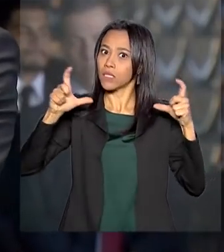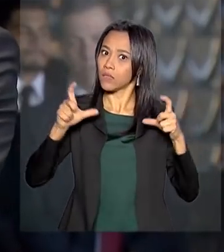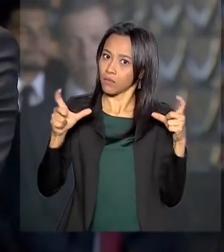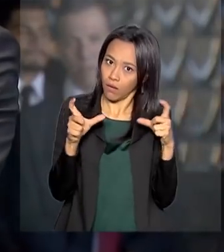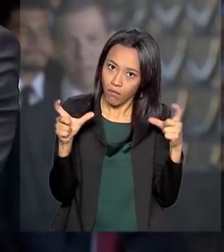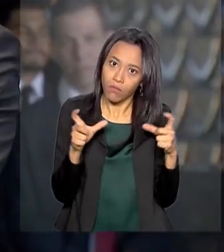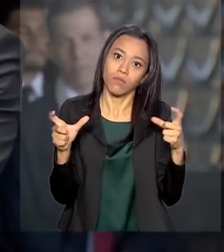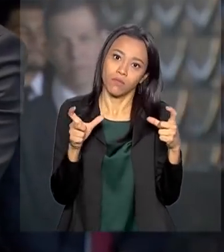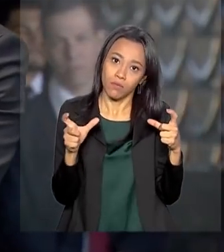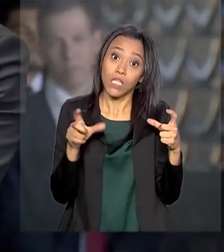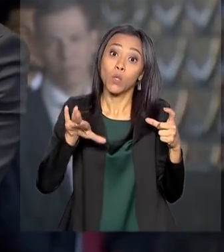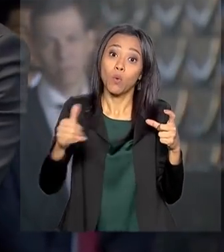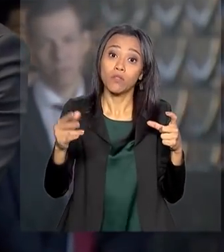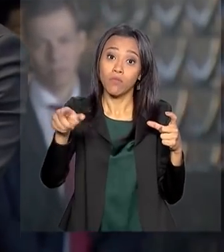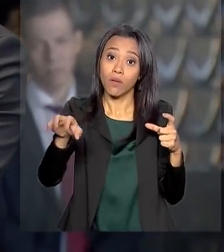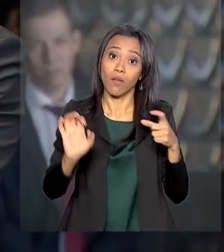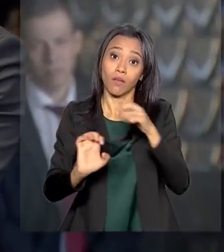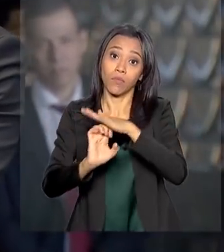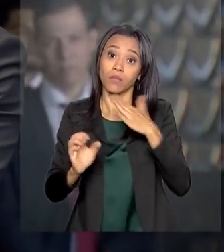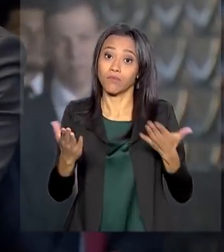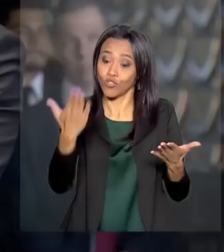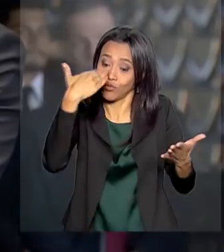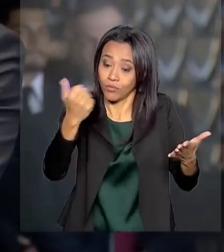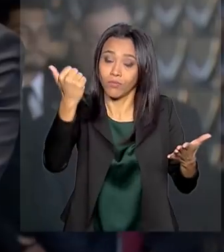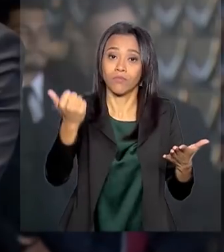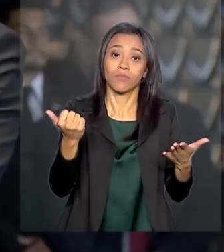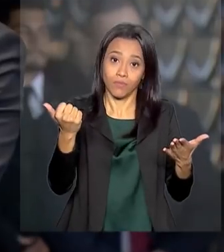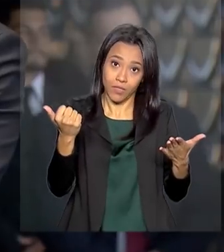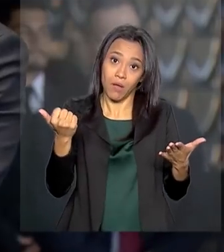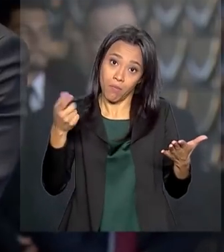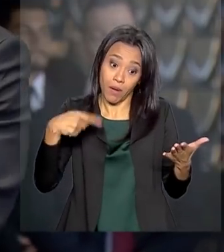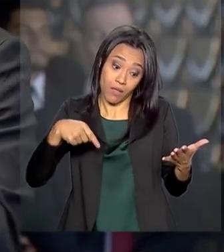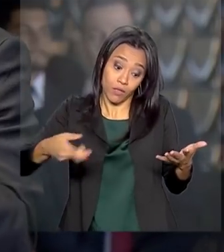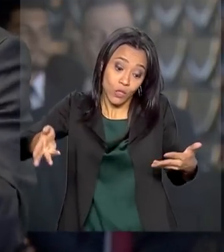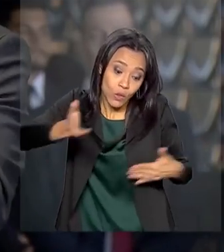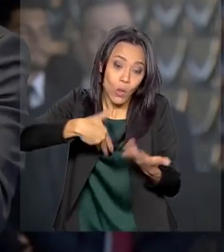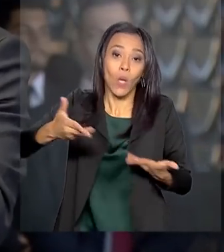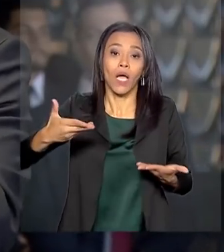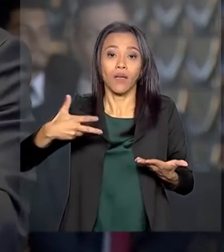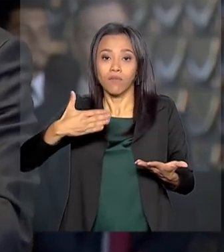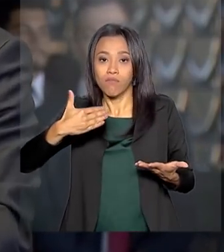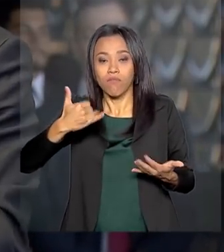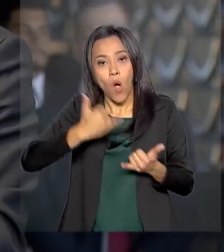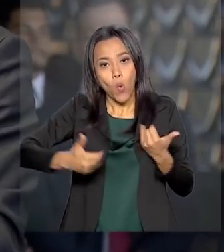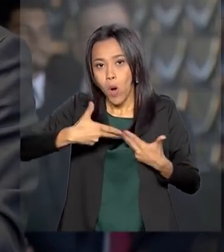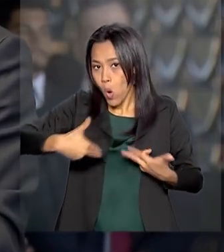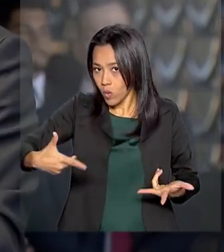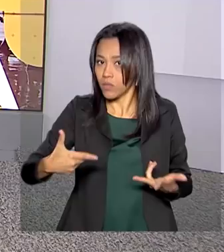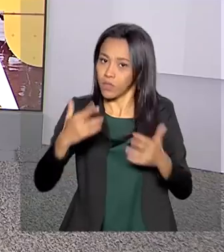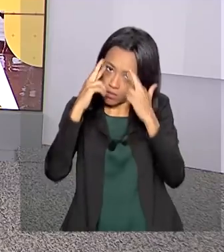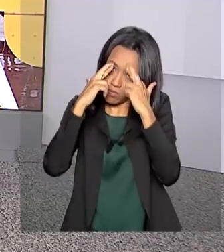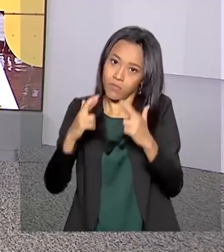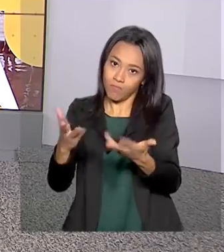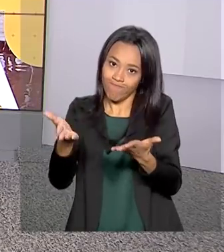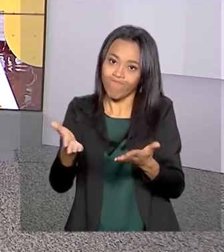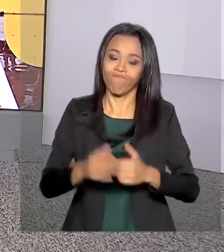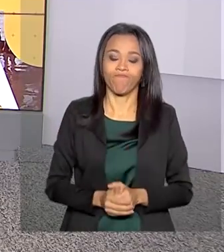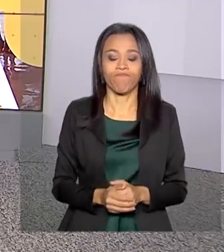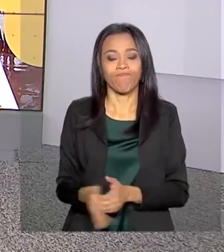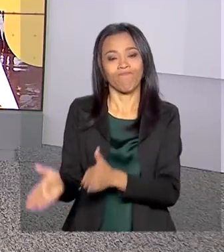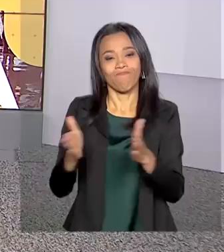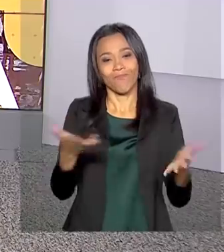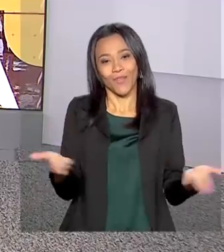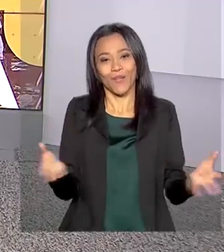para a necessidade de havendo recall realmente atenderem esse chamados o